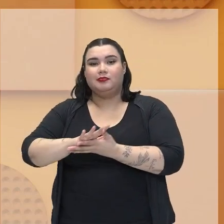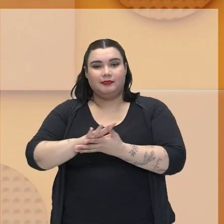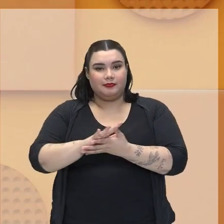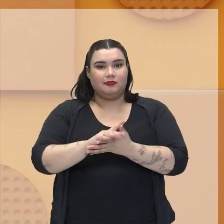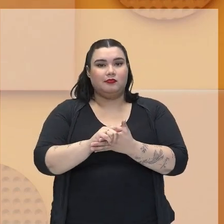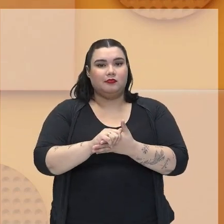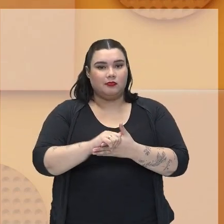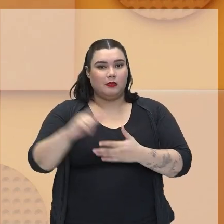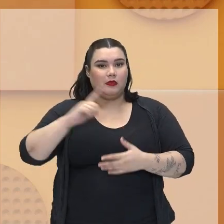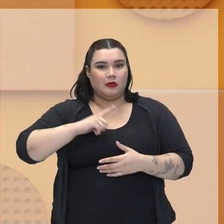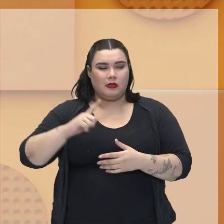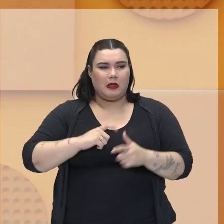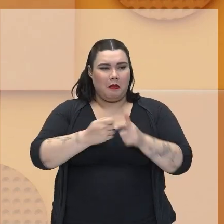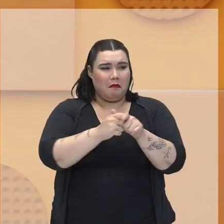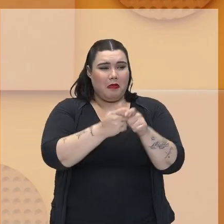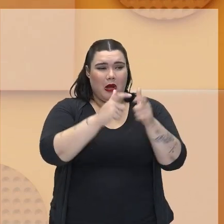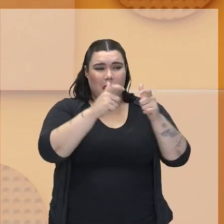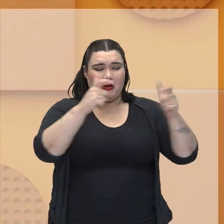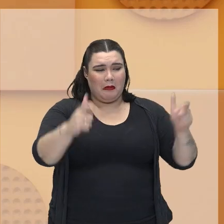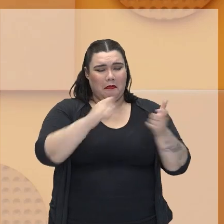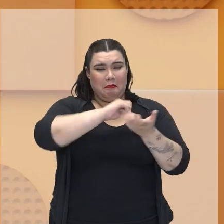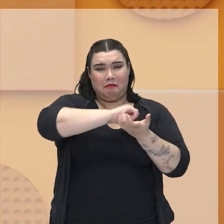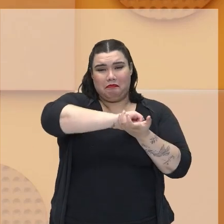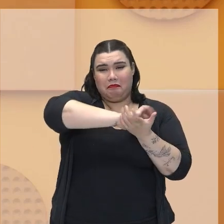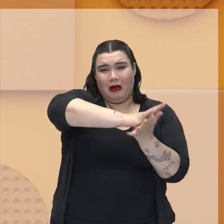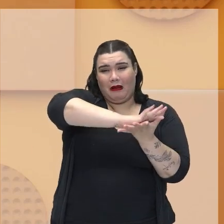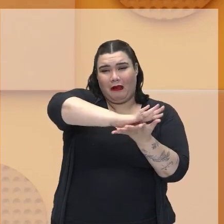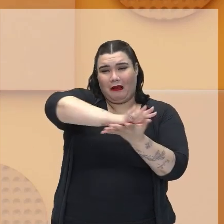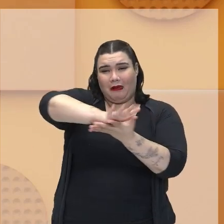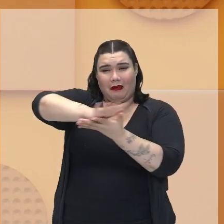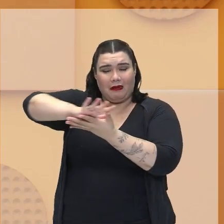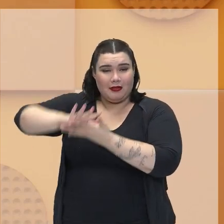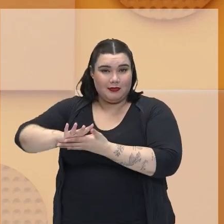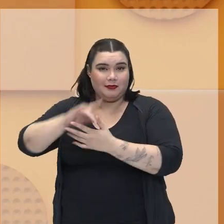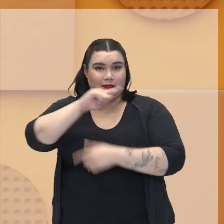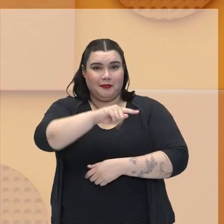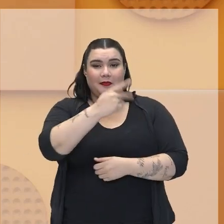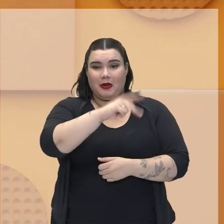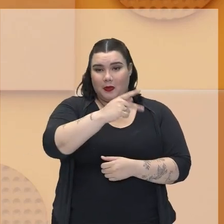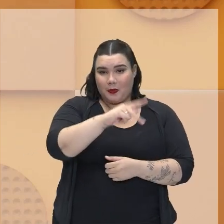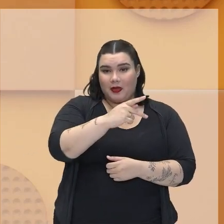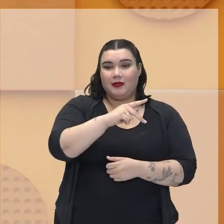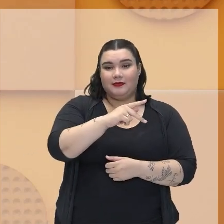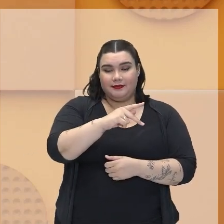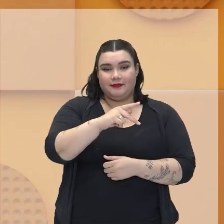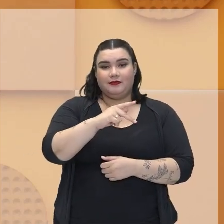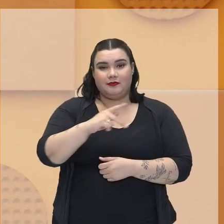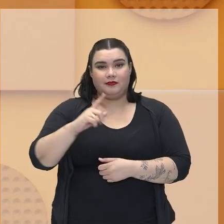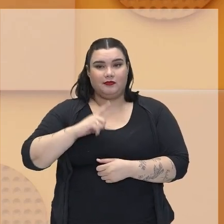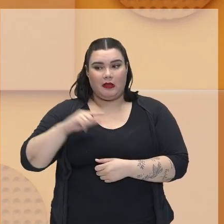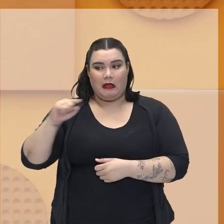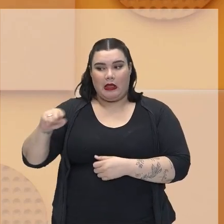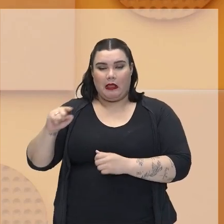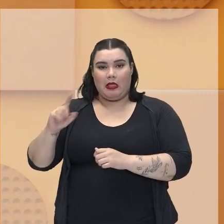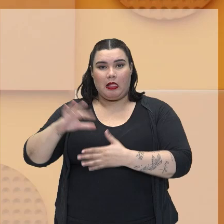houve uma carnificina no campo de batalha ali na Guerra do Paraguai, comandada por Duque de